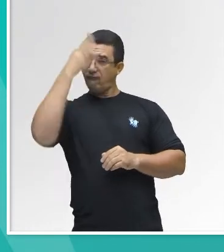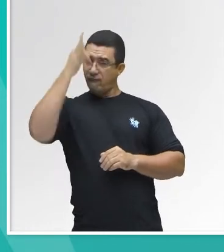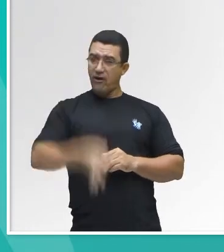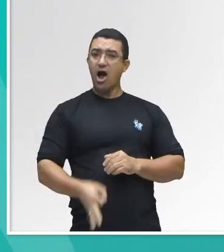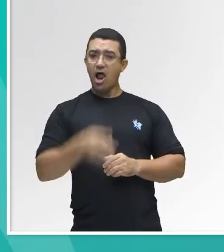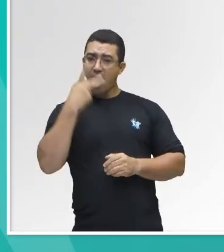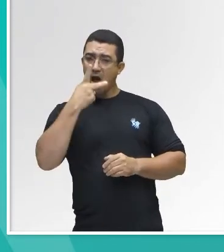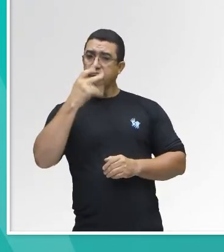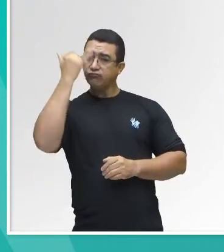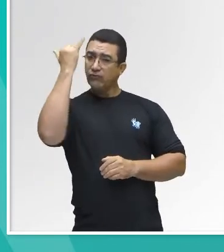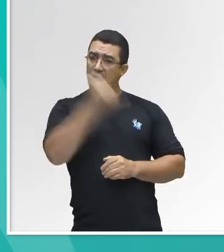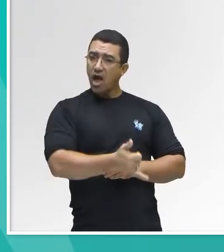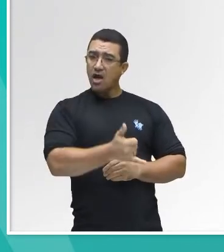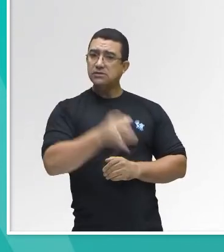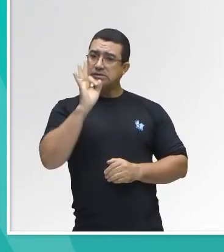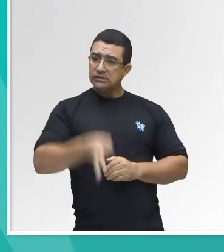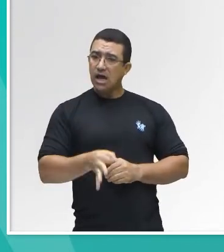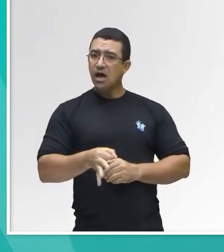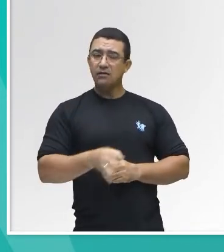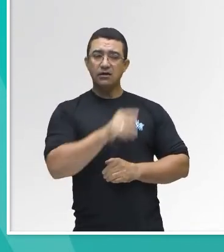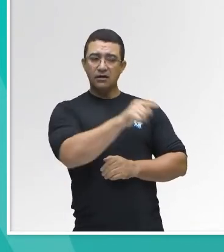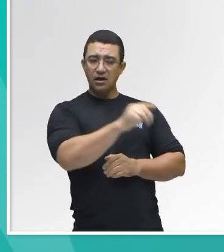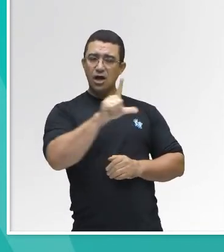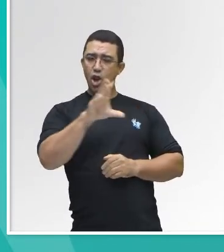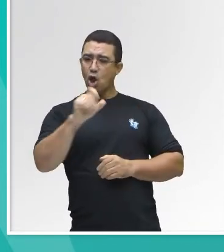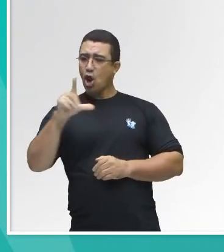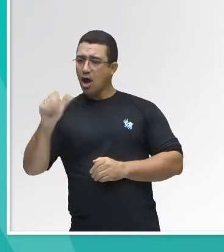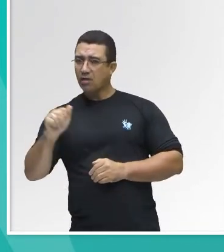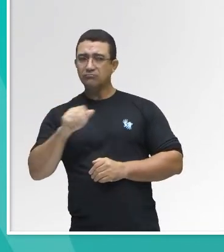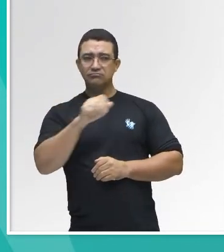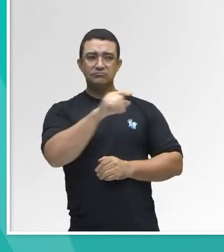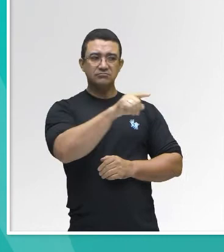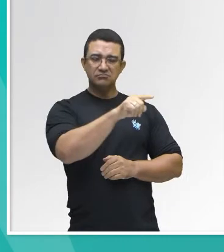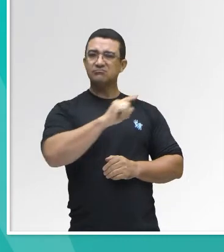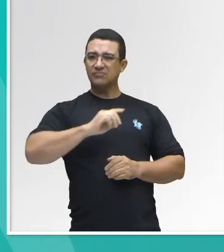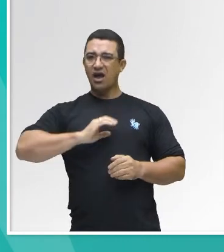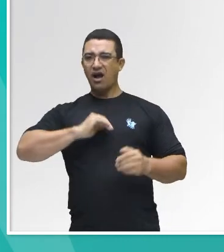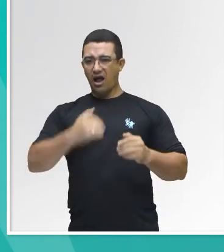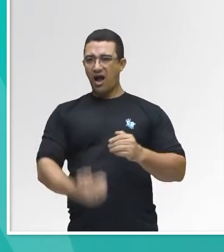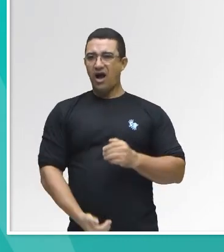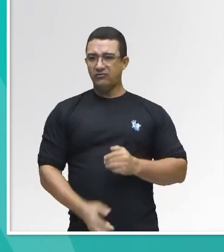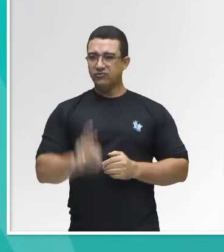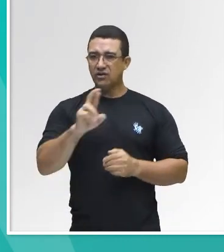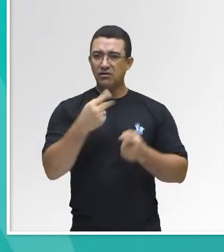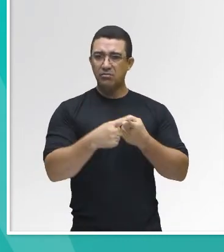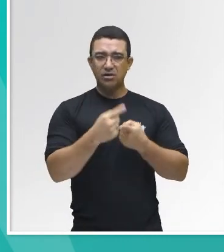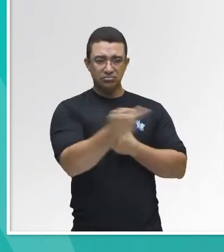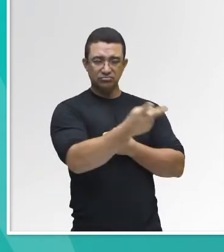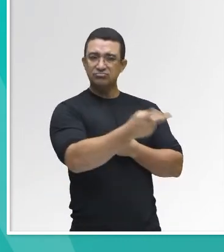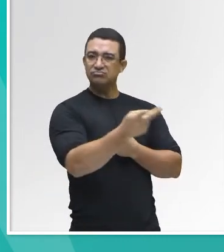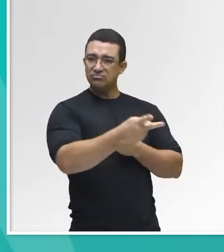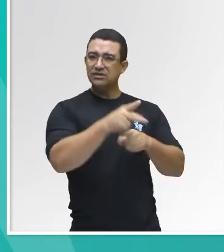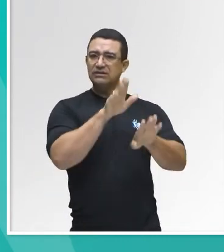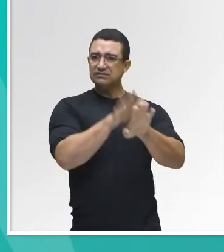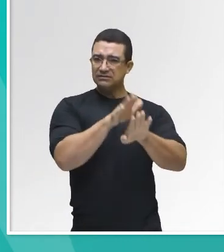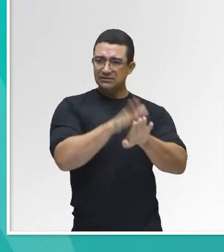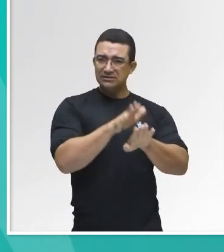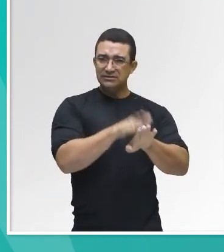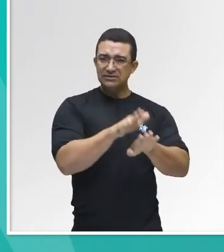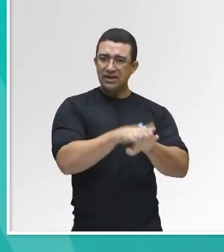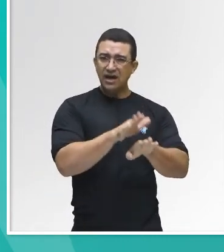que a Lola, ela está grávida por quê? Porque a Lola e o Juan fizeram,